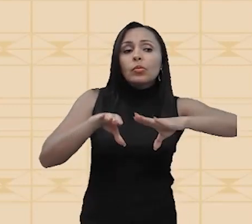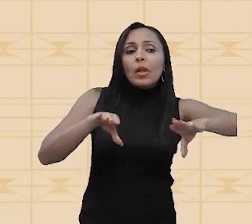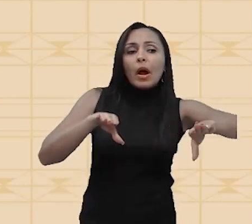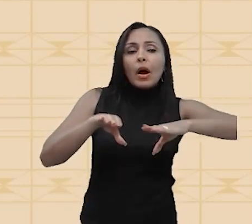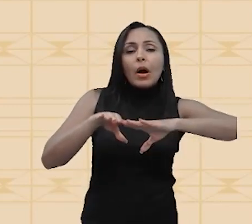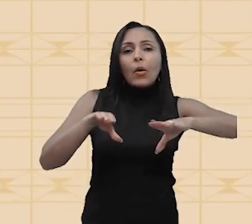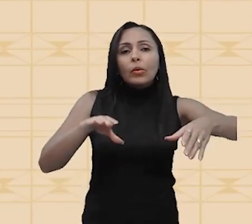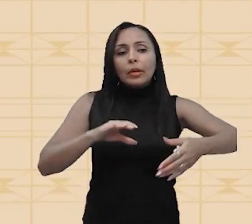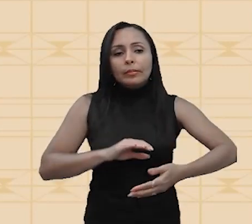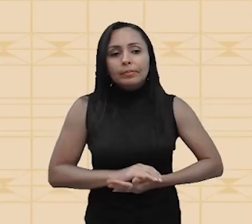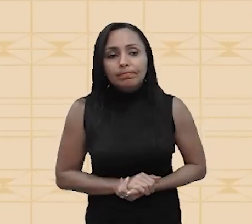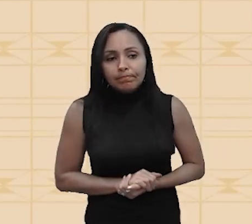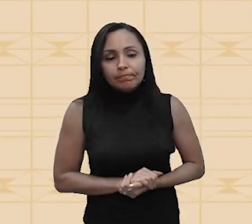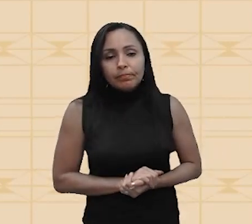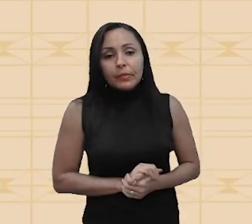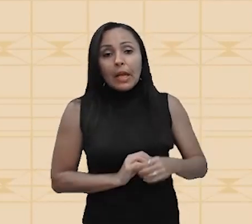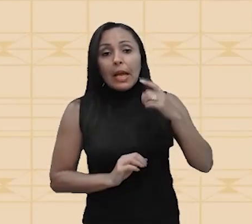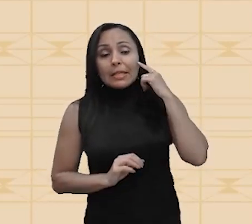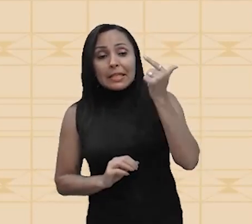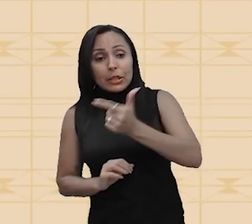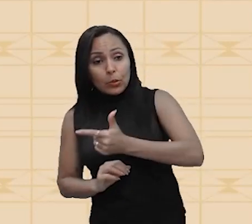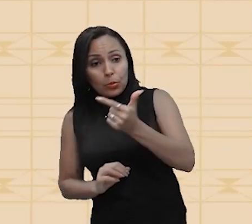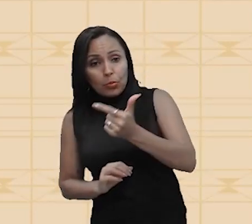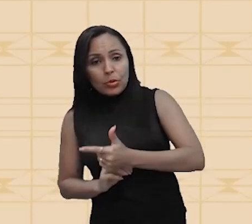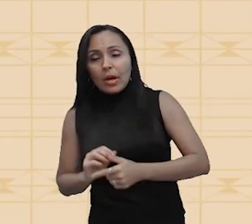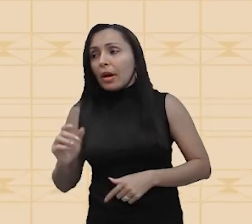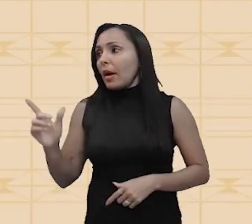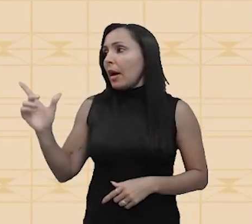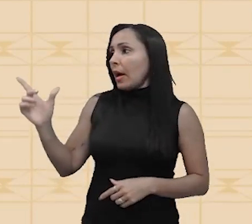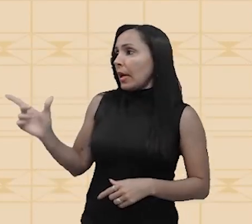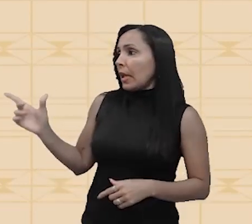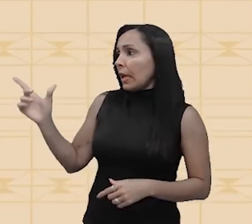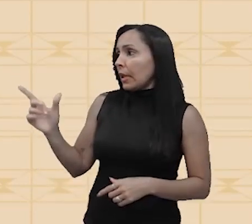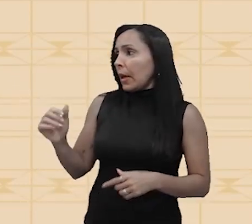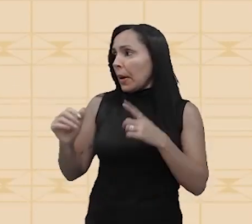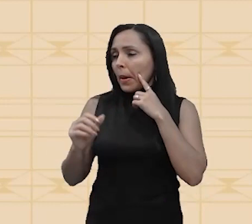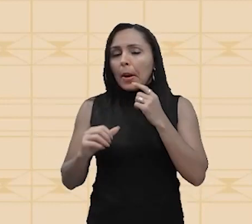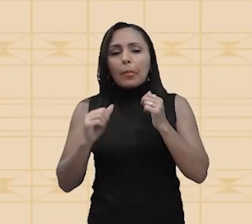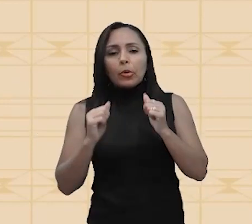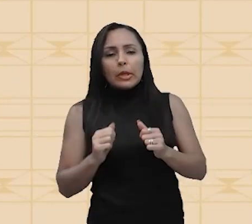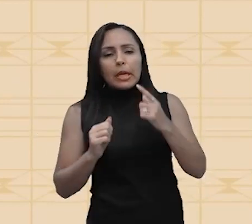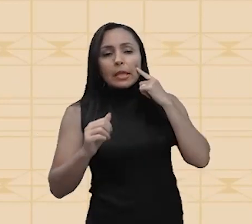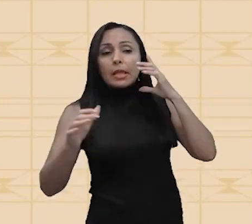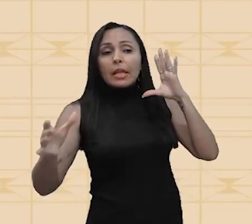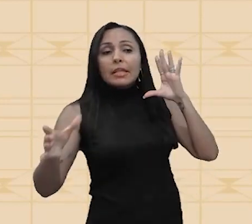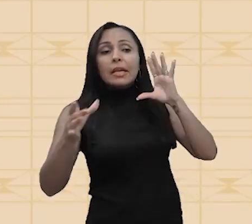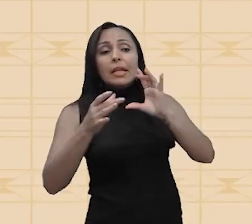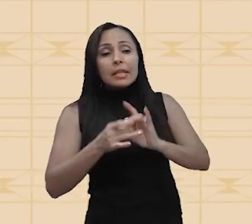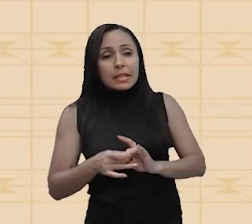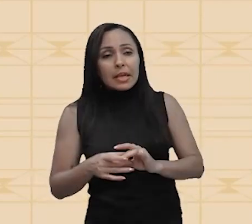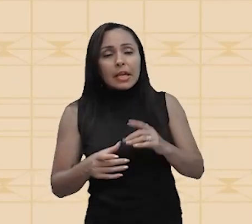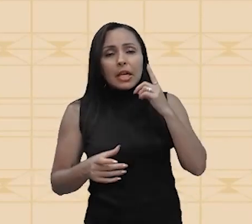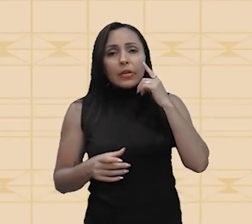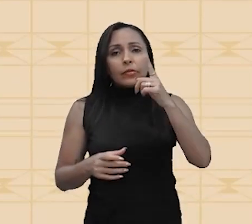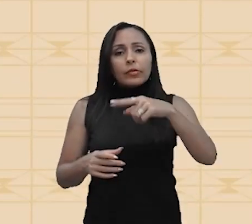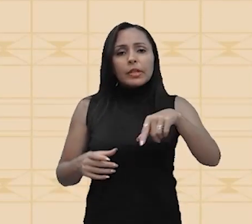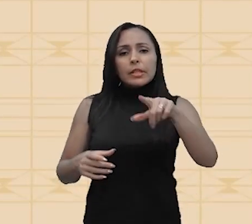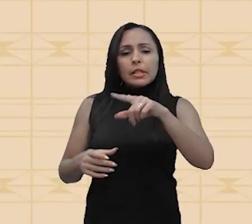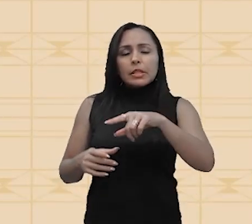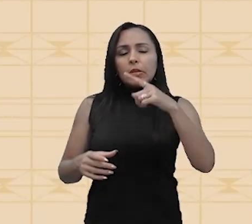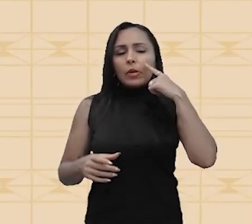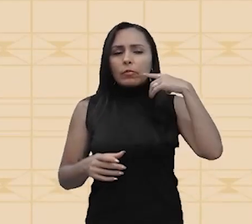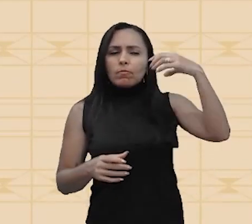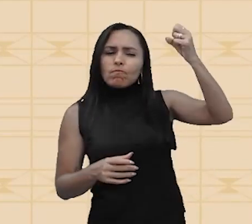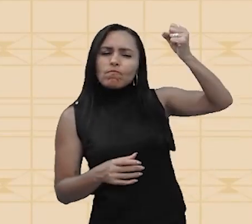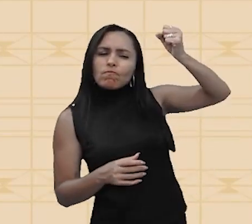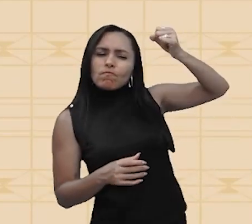Essa placa, essa segunda fenda, ela poderia estar deitadinha e dessa maneira você faria com que o feixe de luz